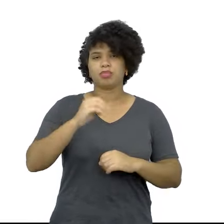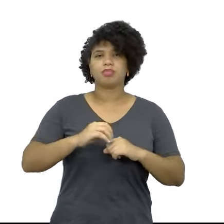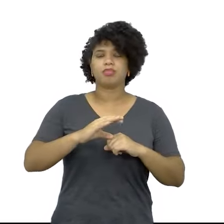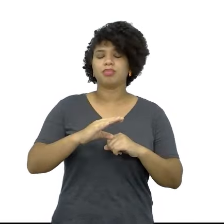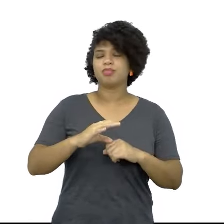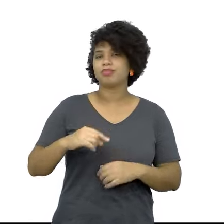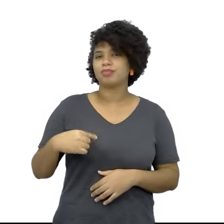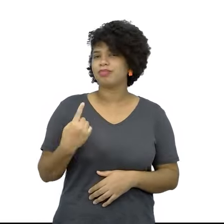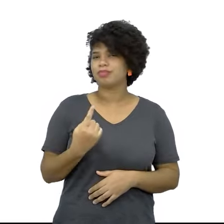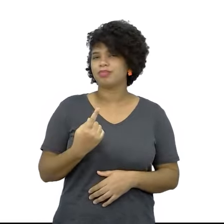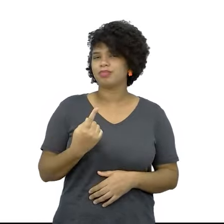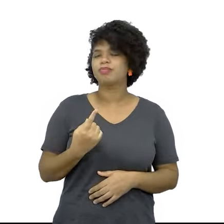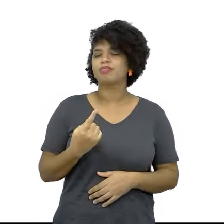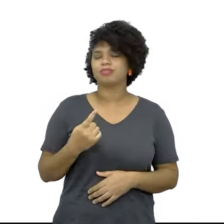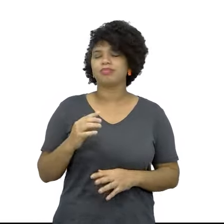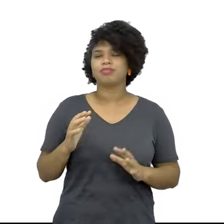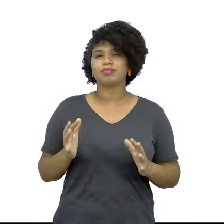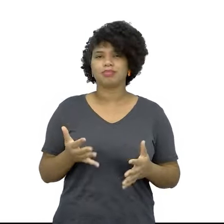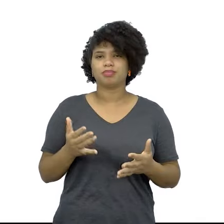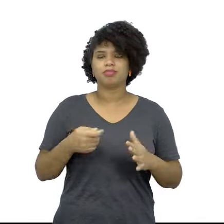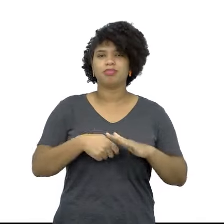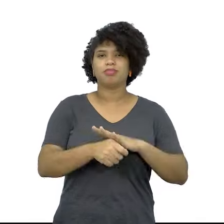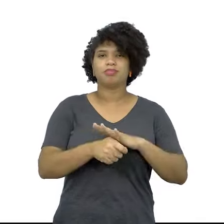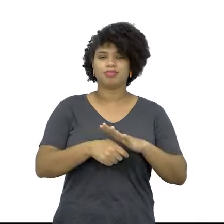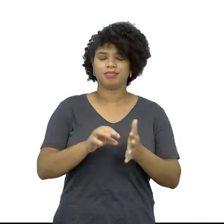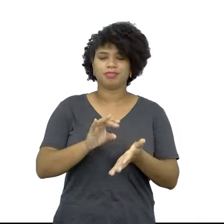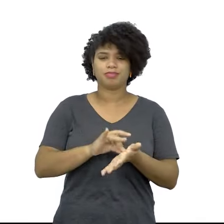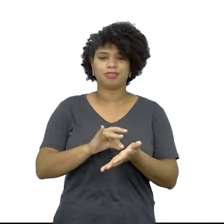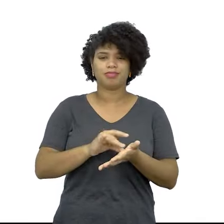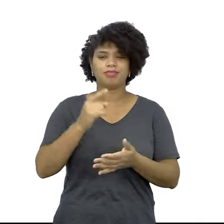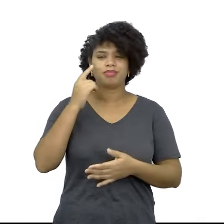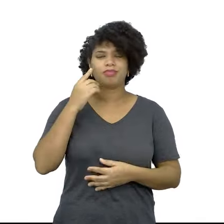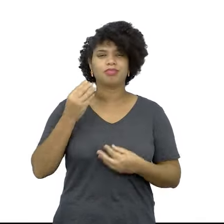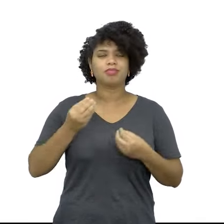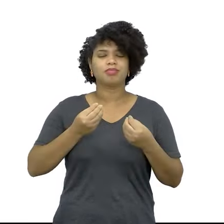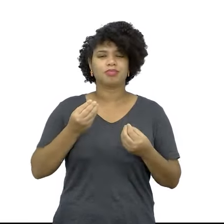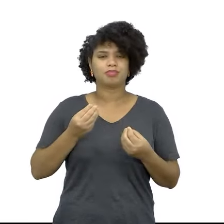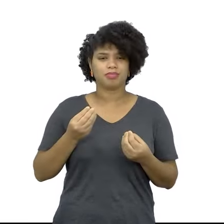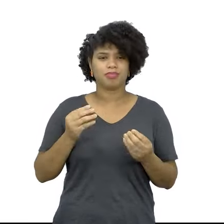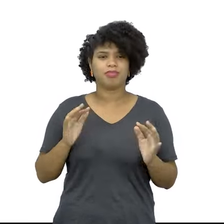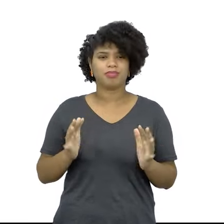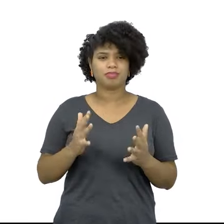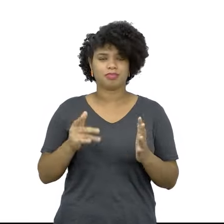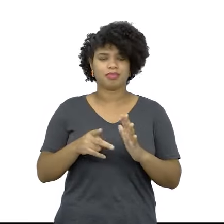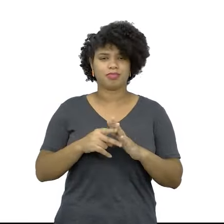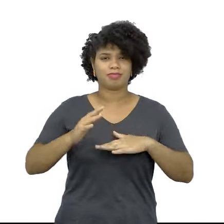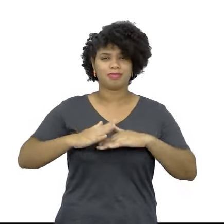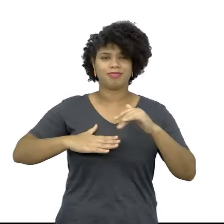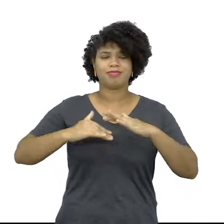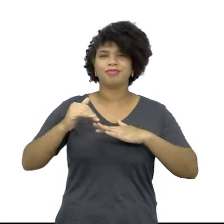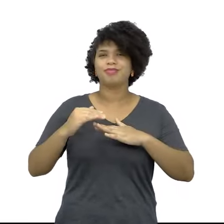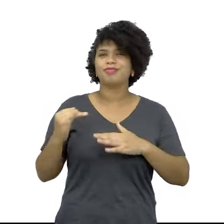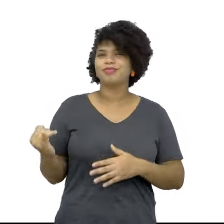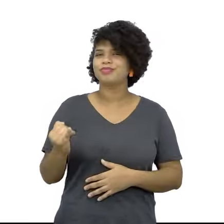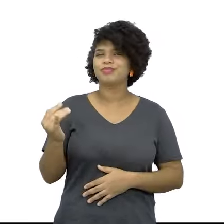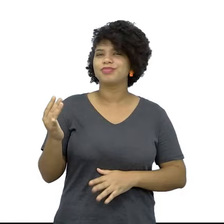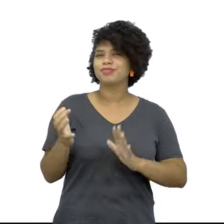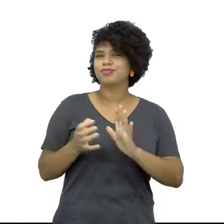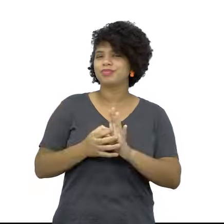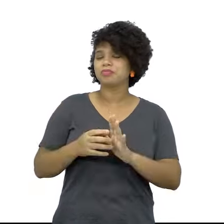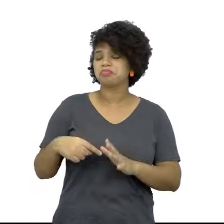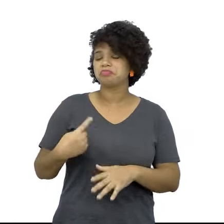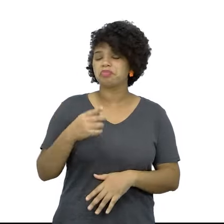iremos investir de fato, né, pensando em como essa matriz também de habilidades essenciais impacta na